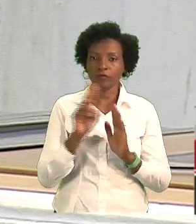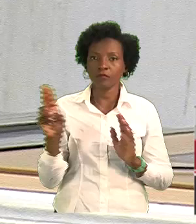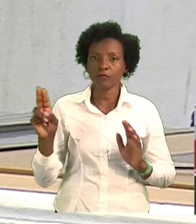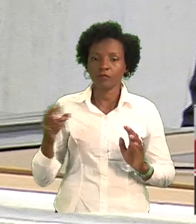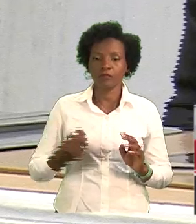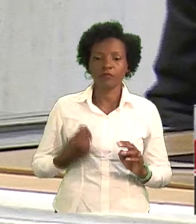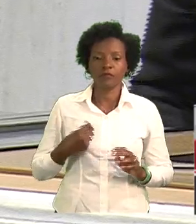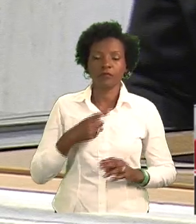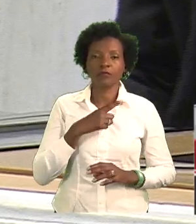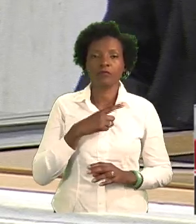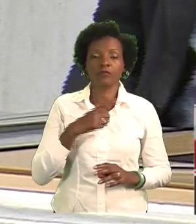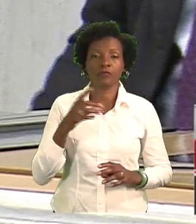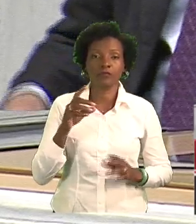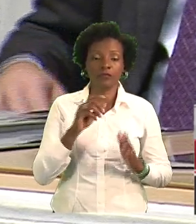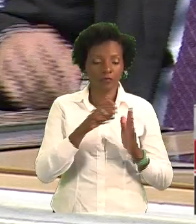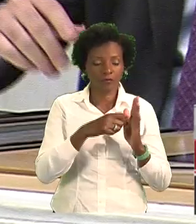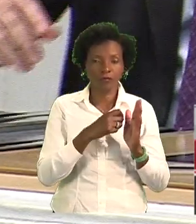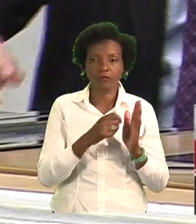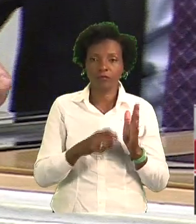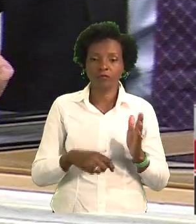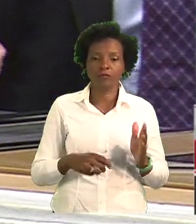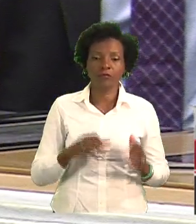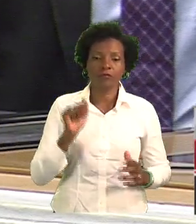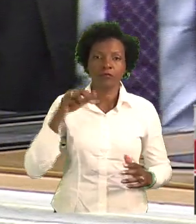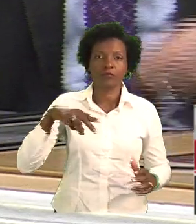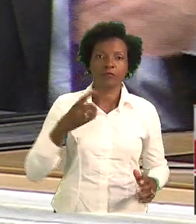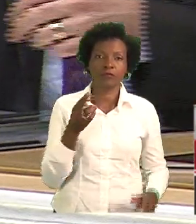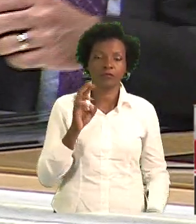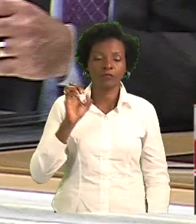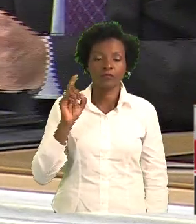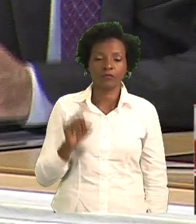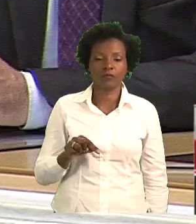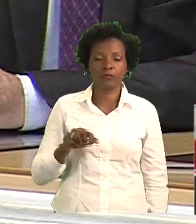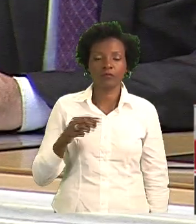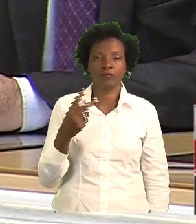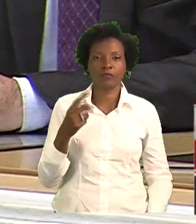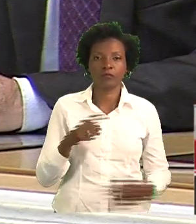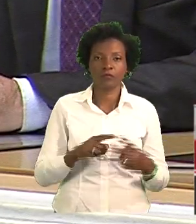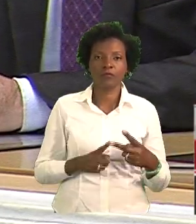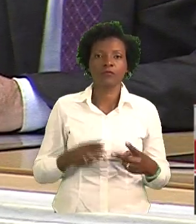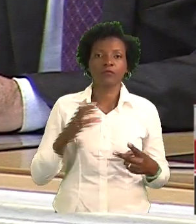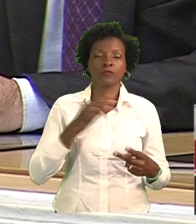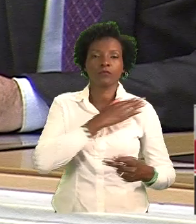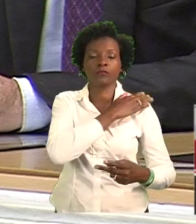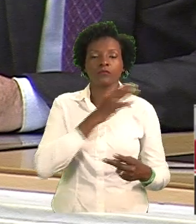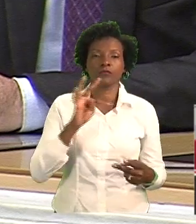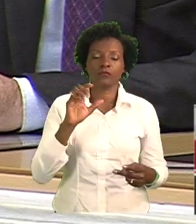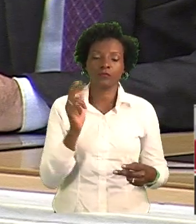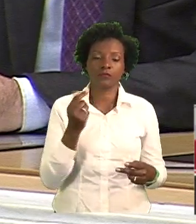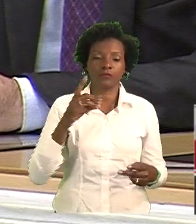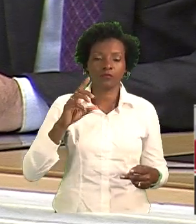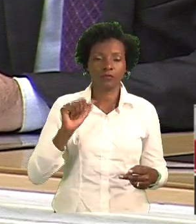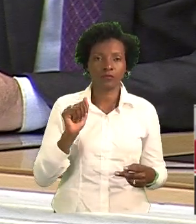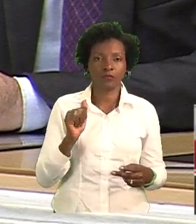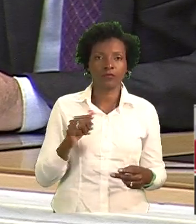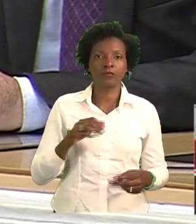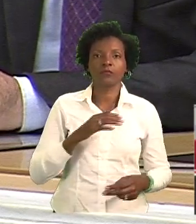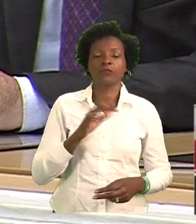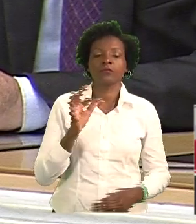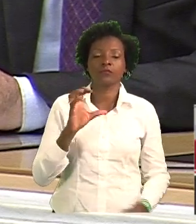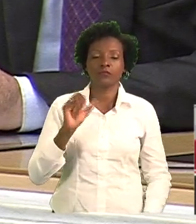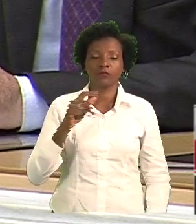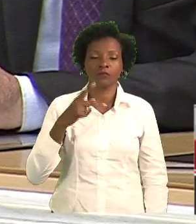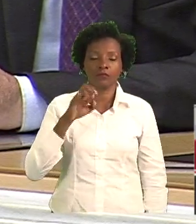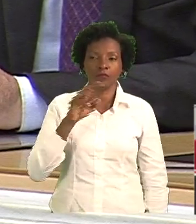dos seguintes deputados andré do carmo andré soares coronel telhada fernando cabeça jorge caruso